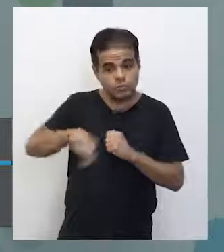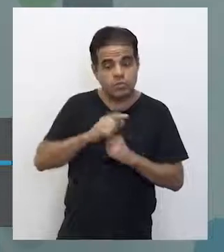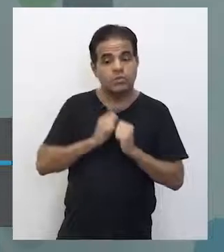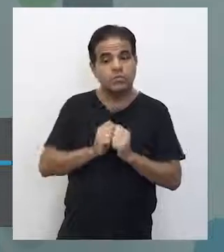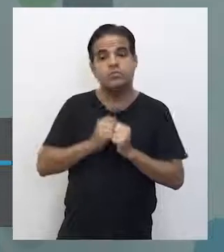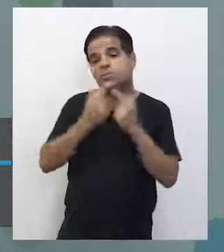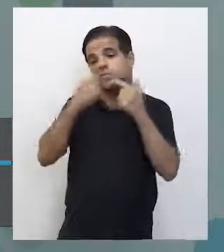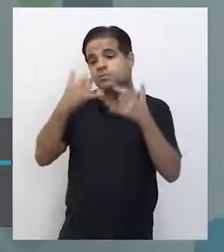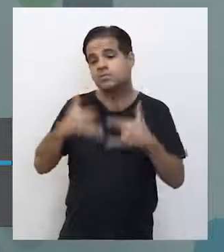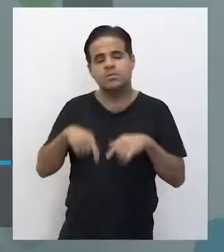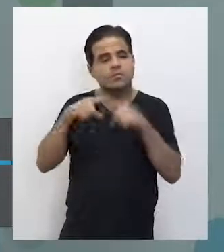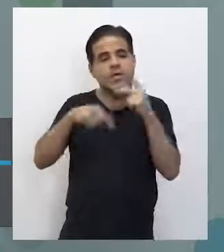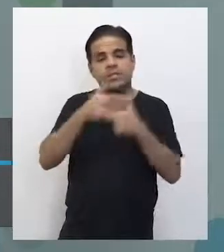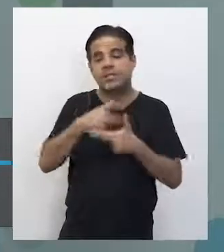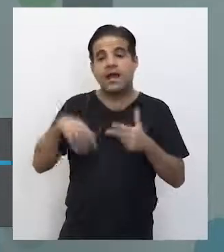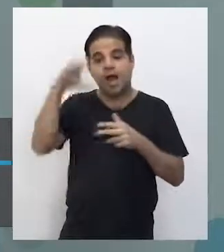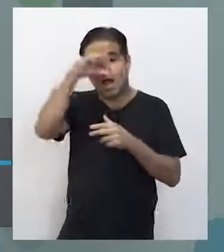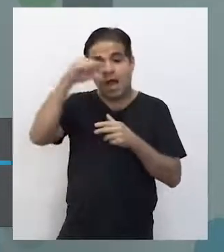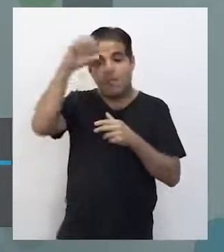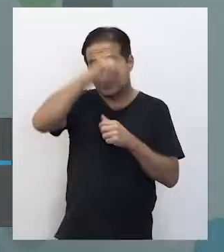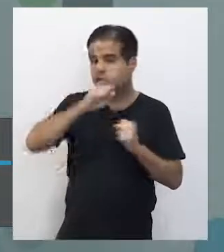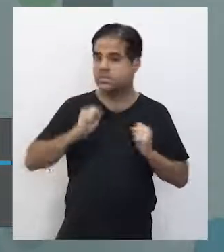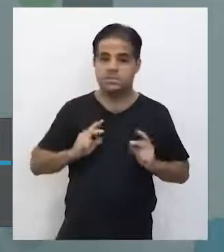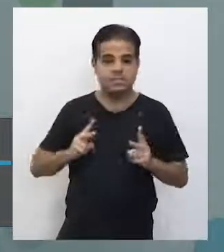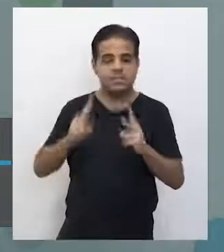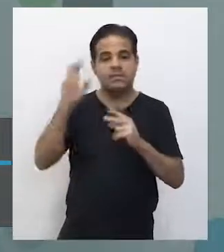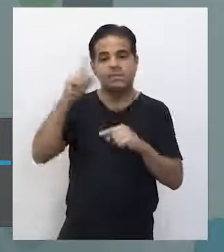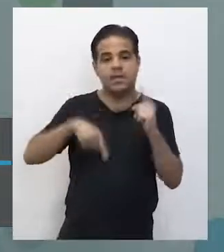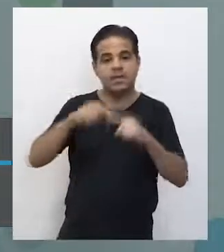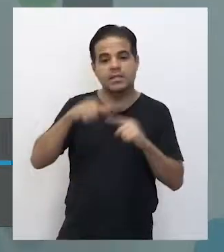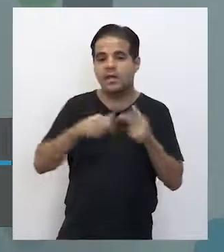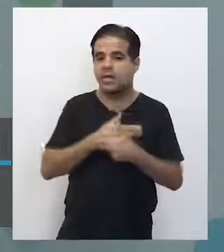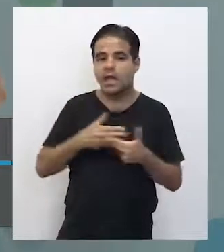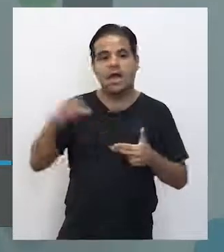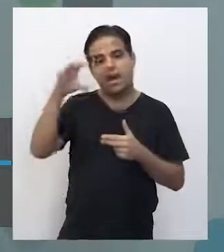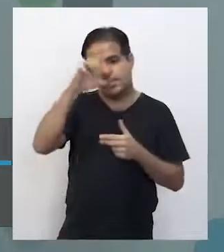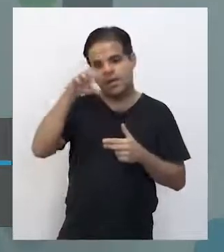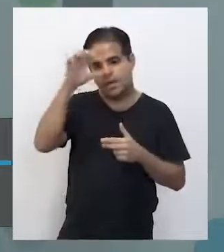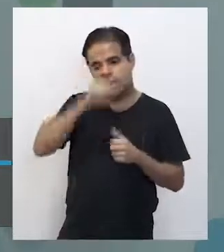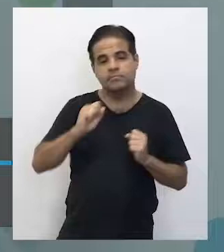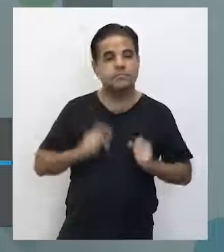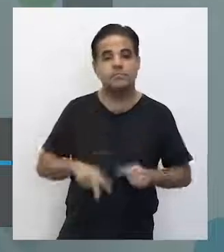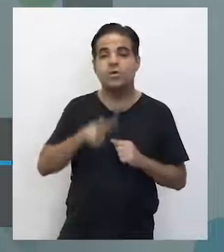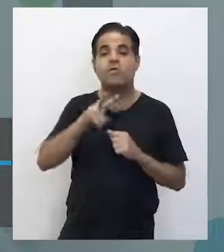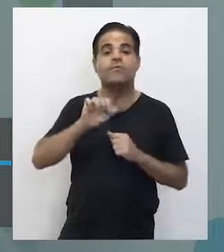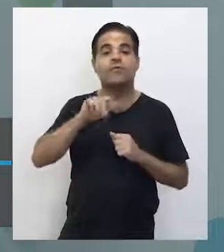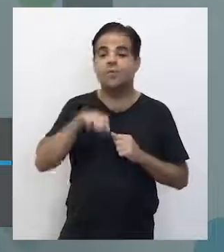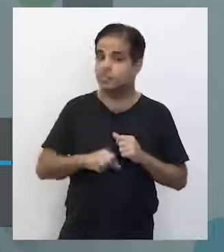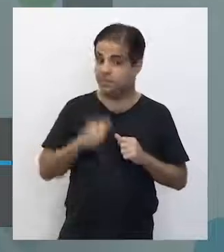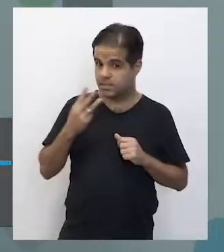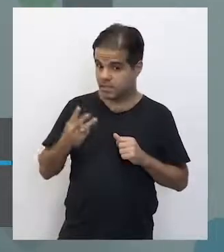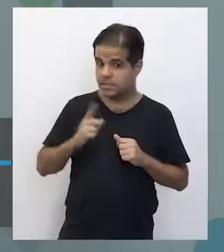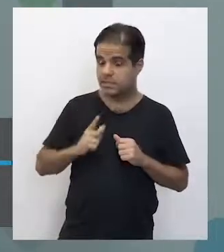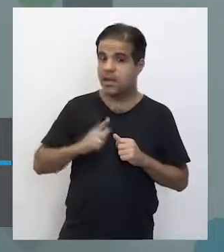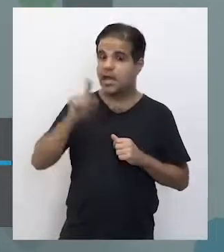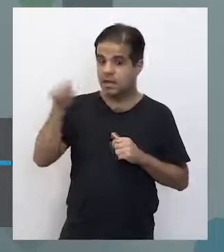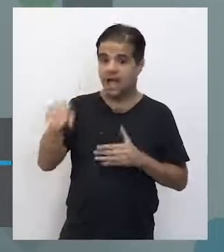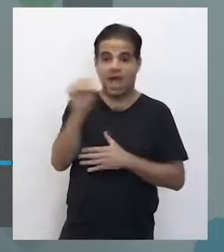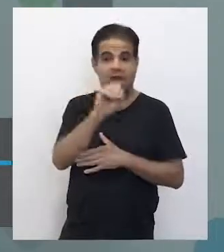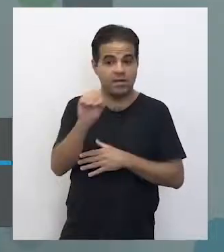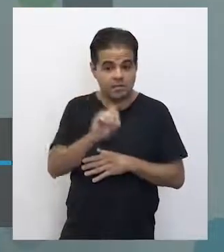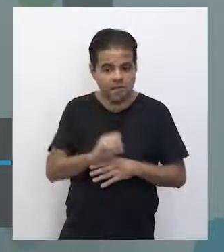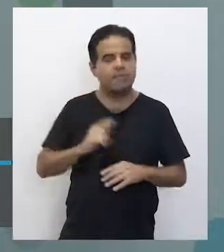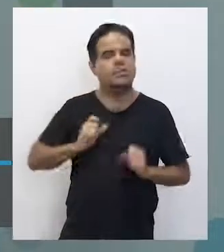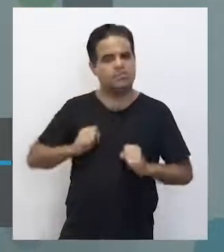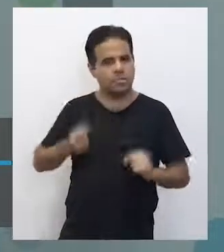estamos falando do material de aprender sempre, do material Aprender Sempre, volume 3, que está lá na EFAP, vocês